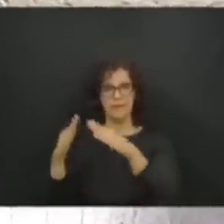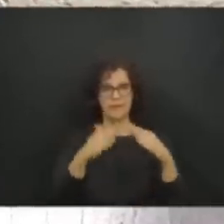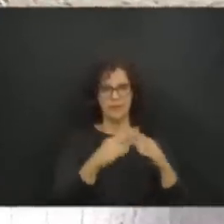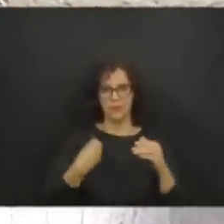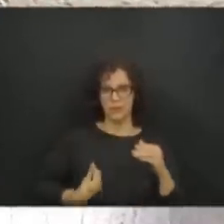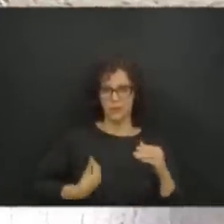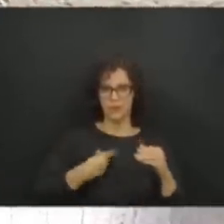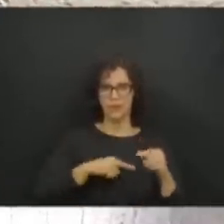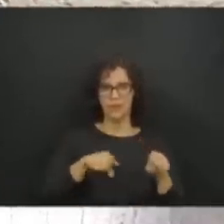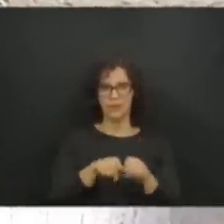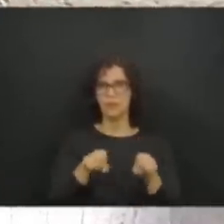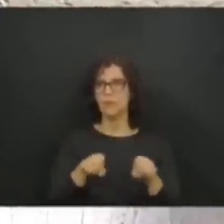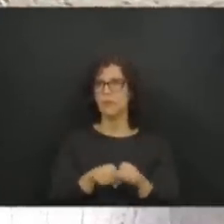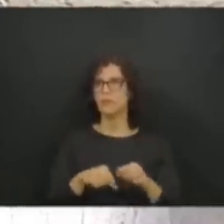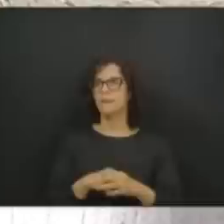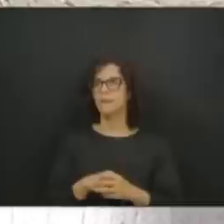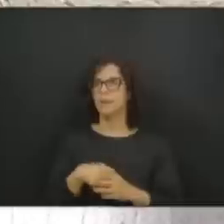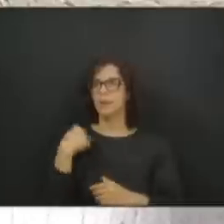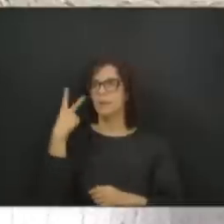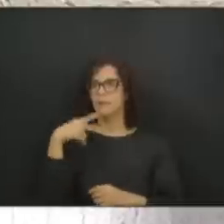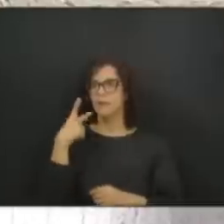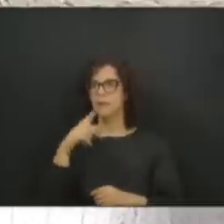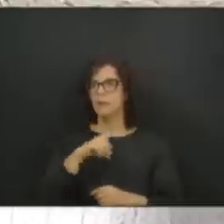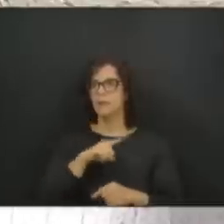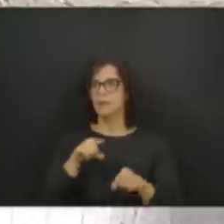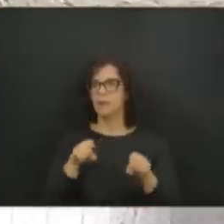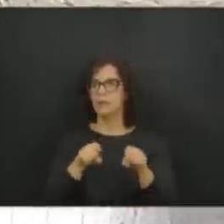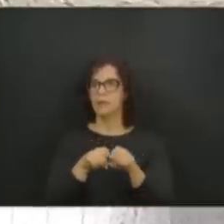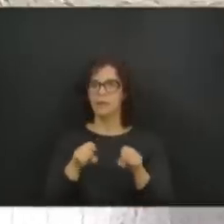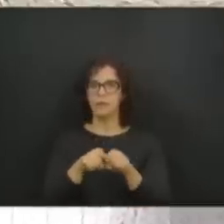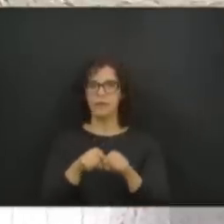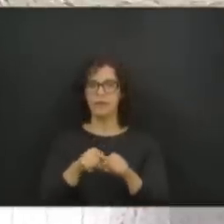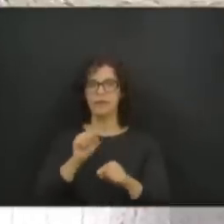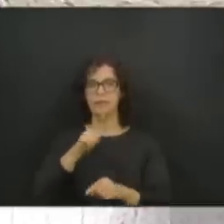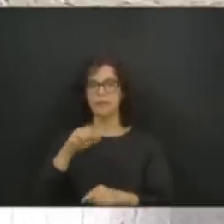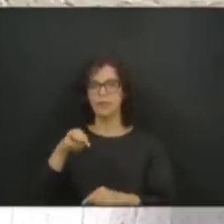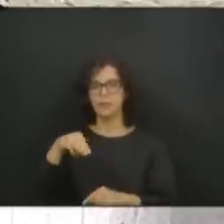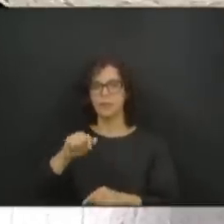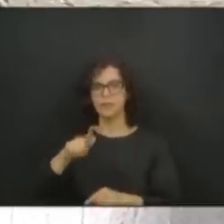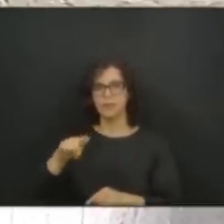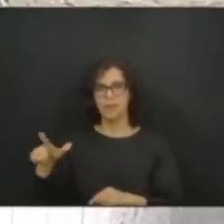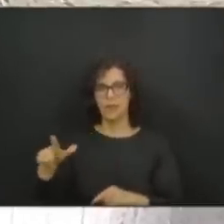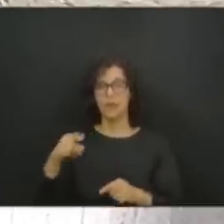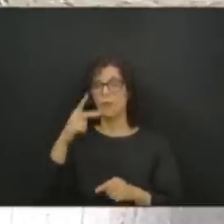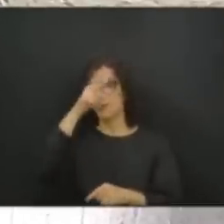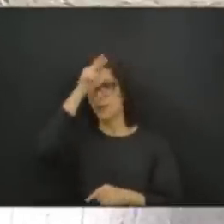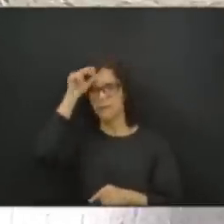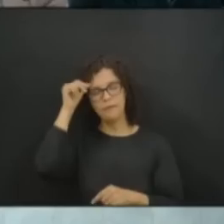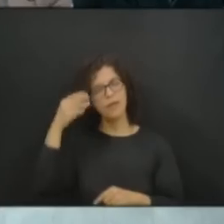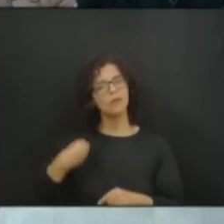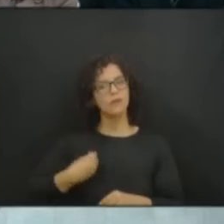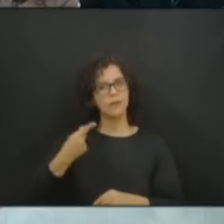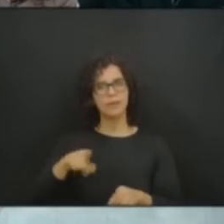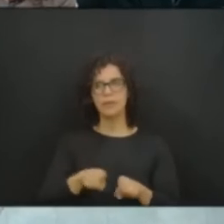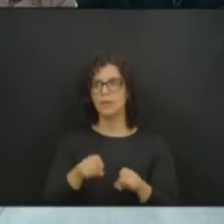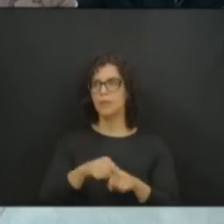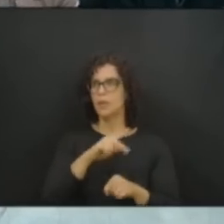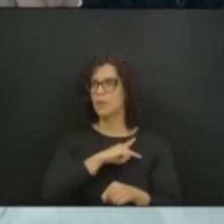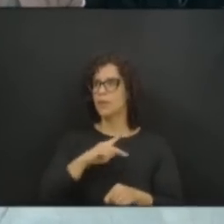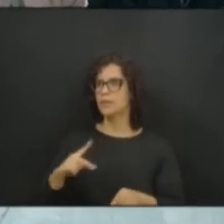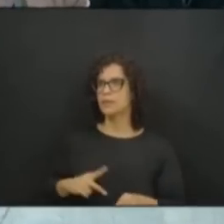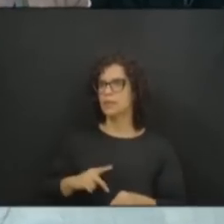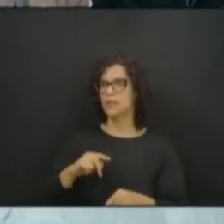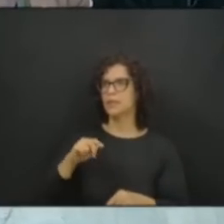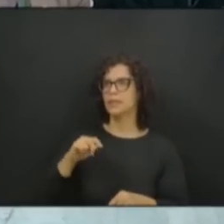fazem aqui presente também tem vereadores aqui de São Miguel do Iguaçu os prefeitos de aqui o presidente também